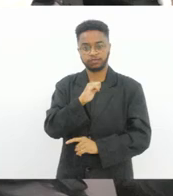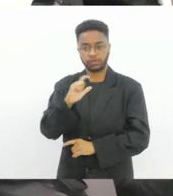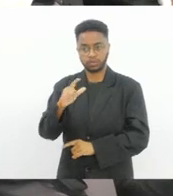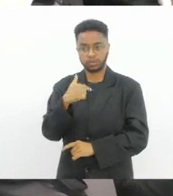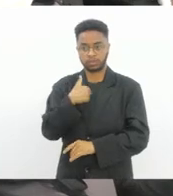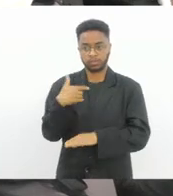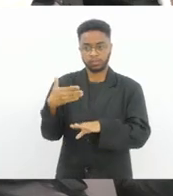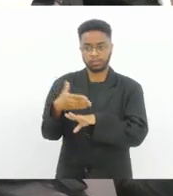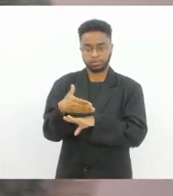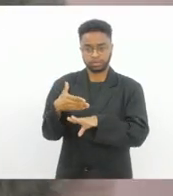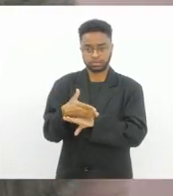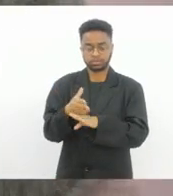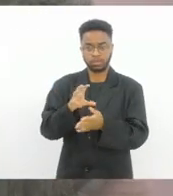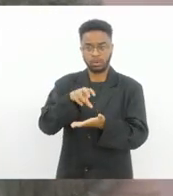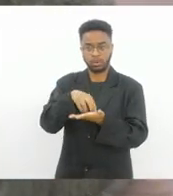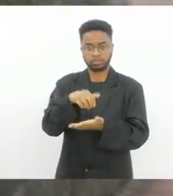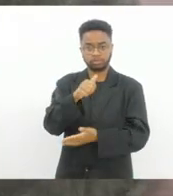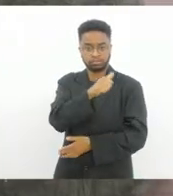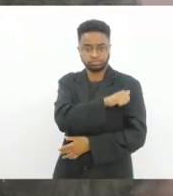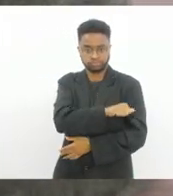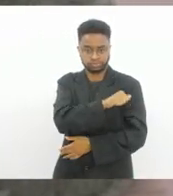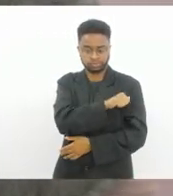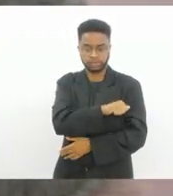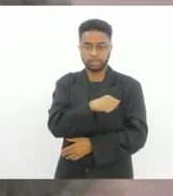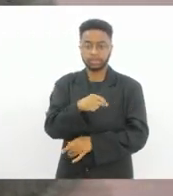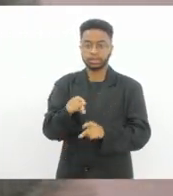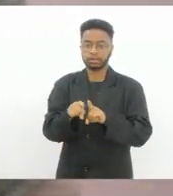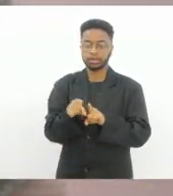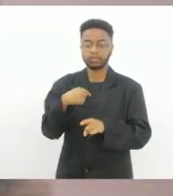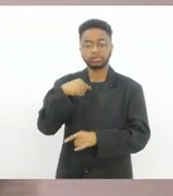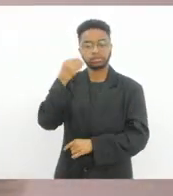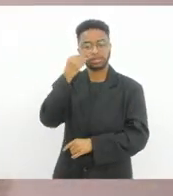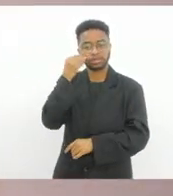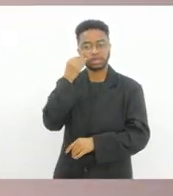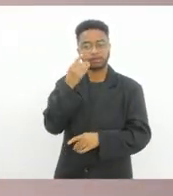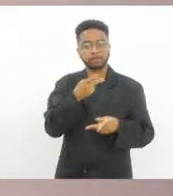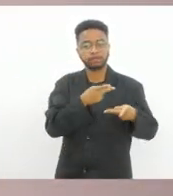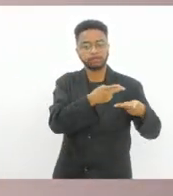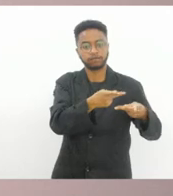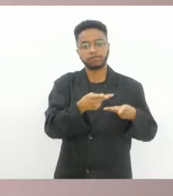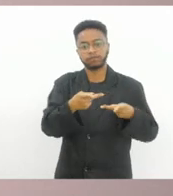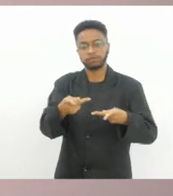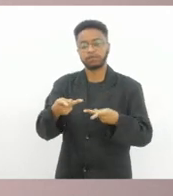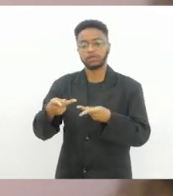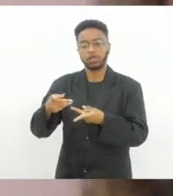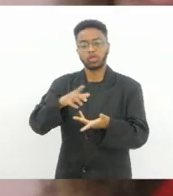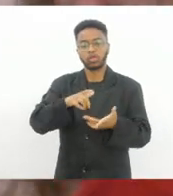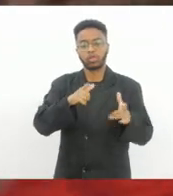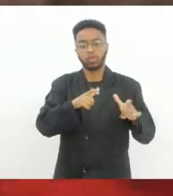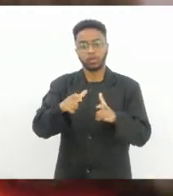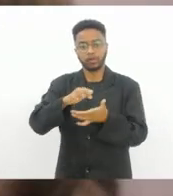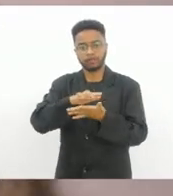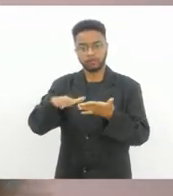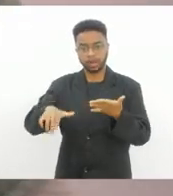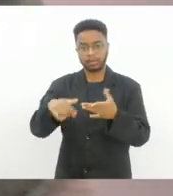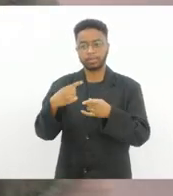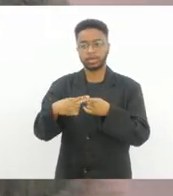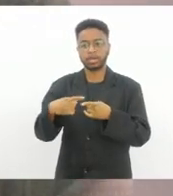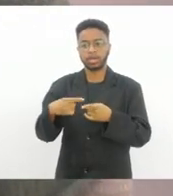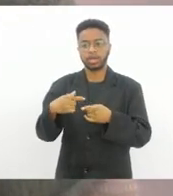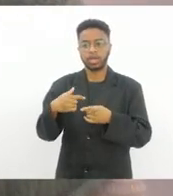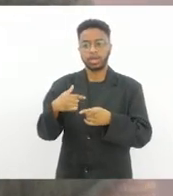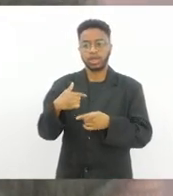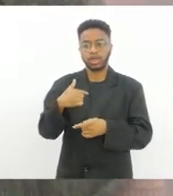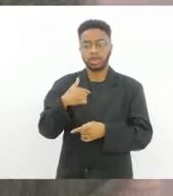RJ e tenho tentado estar nos espaços para poder o espaço de fala. Eu fui vítima de